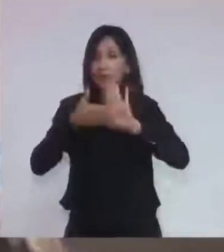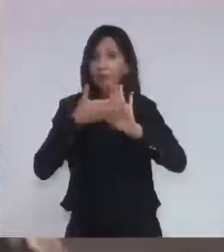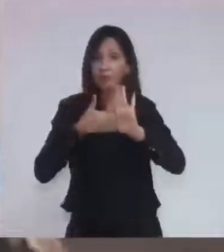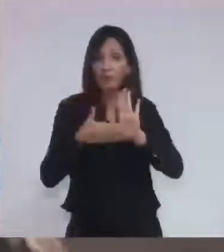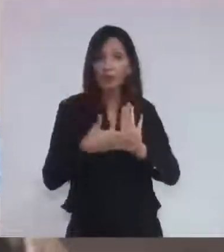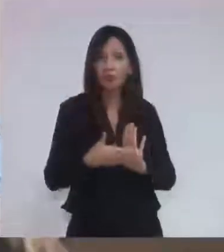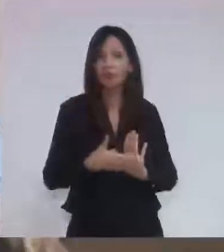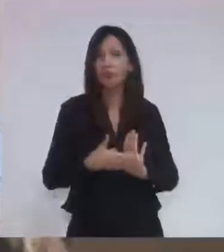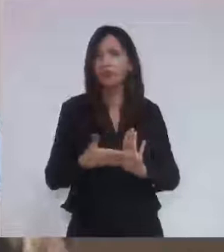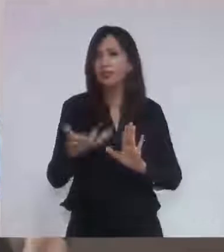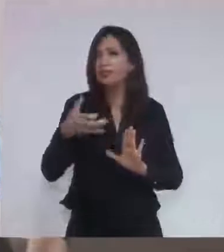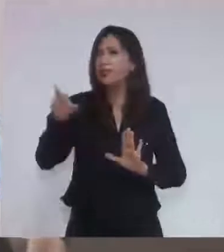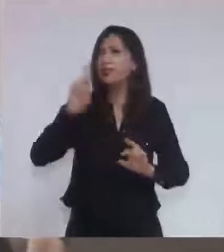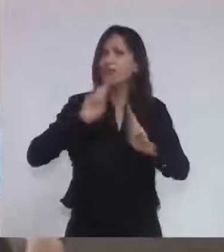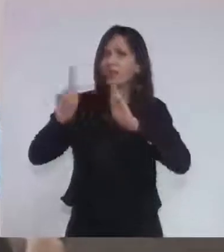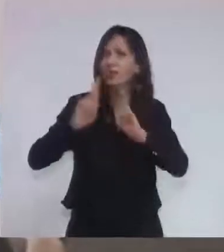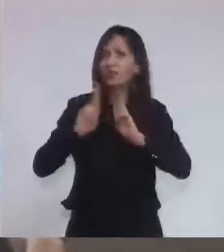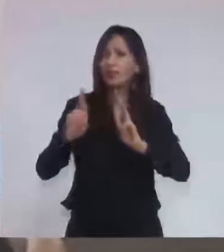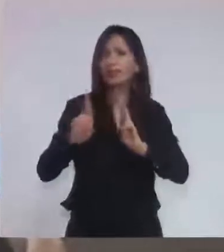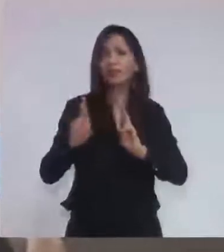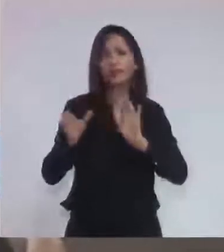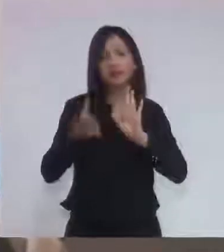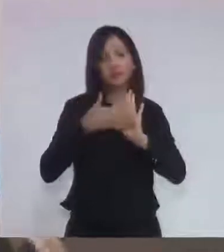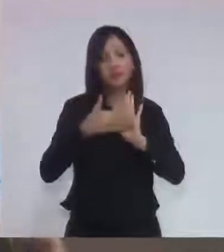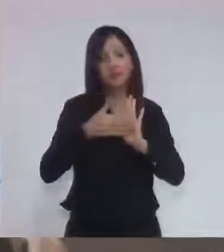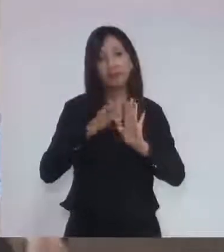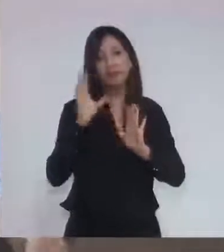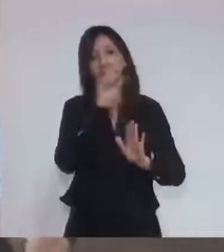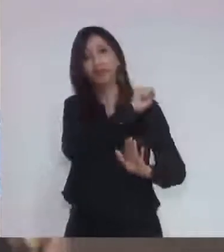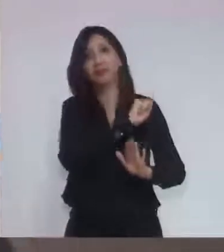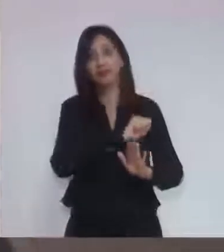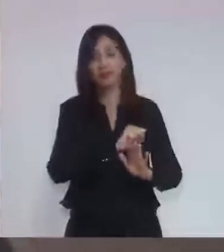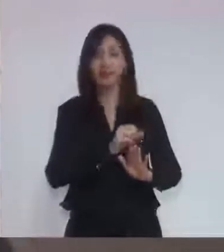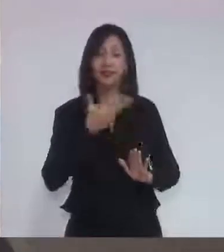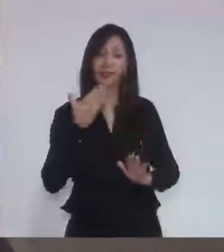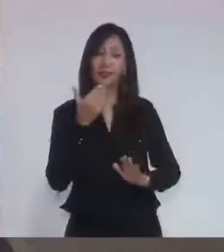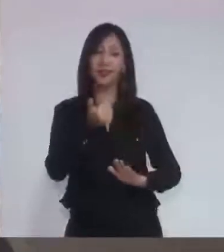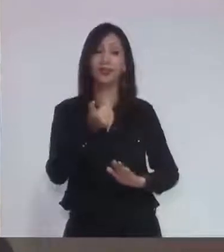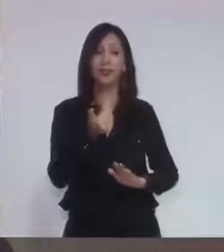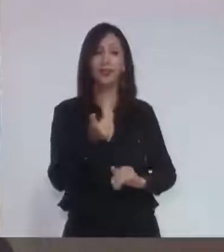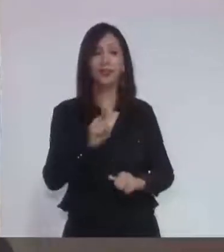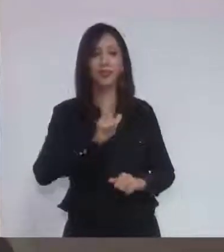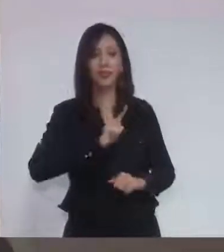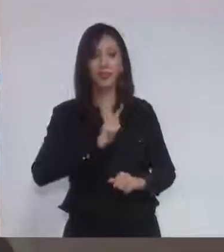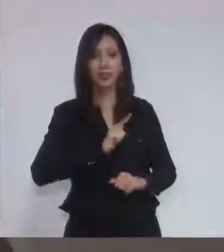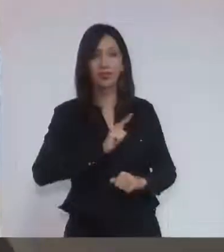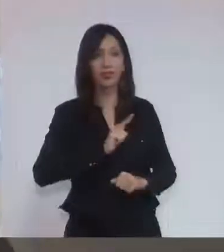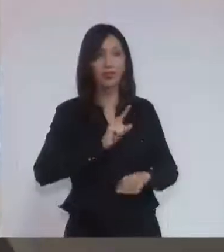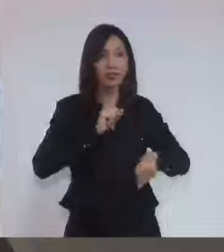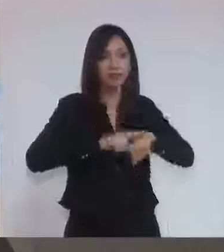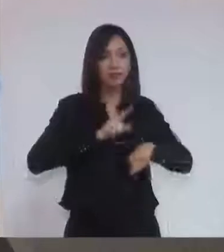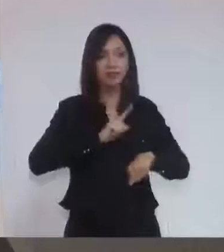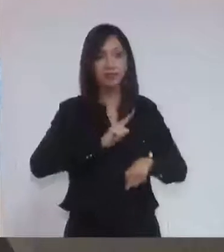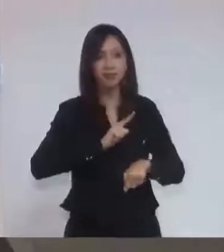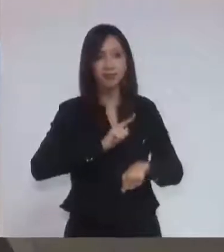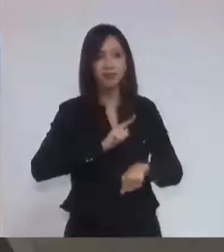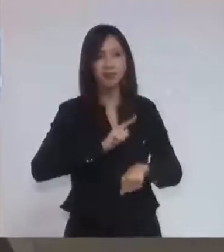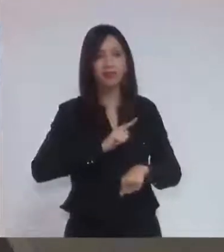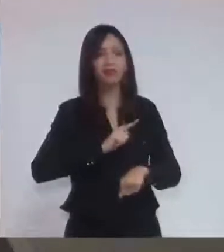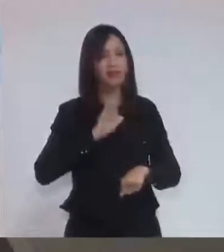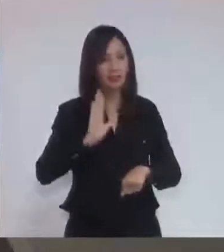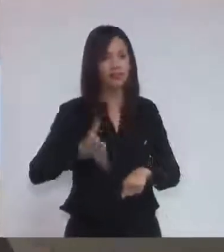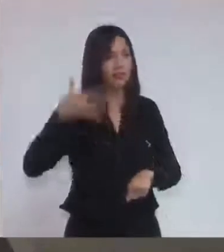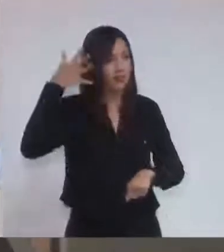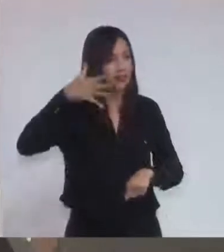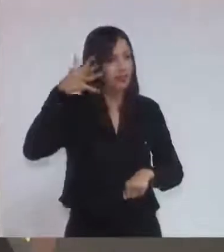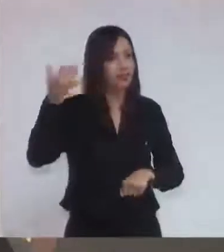Eles querem a resposta, não é? E uma resposta técnica seria melhor ainda, para que quando a gente escutou, né,